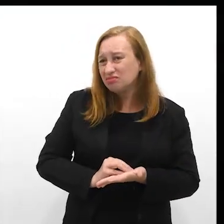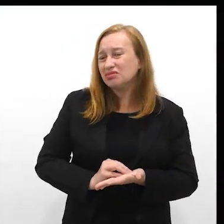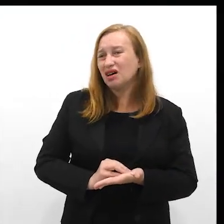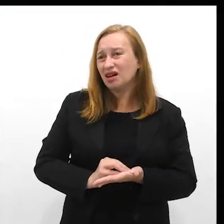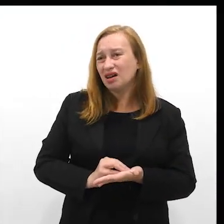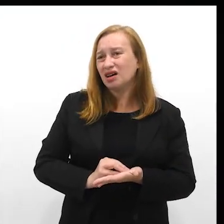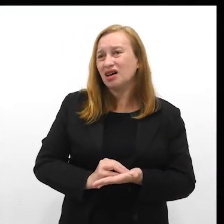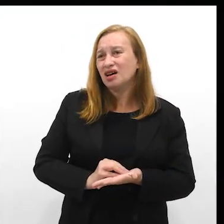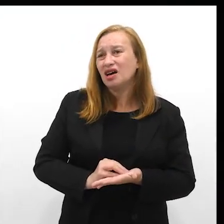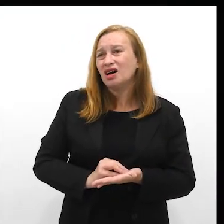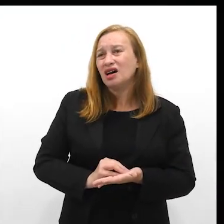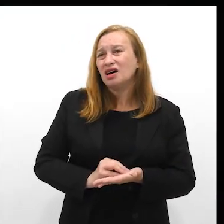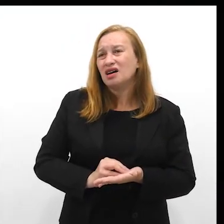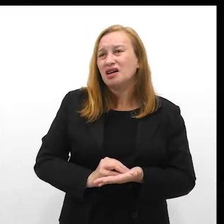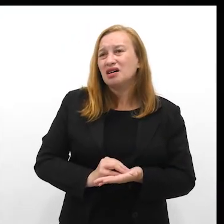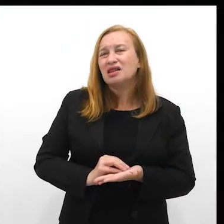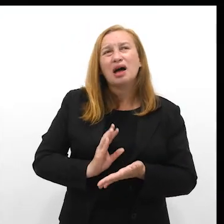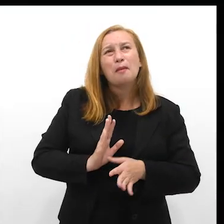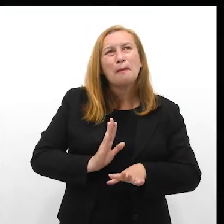dar